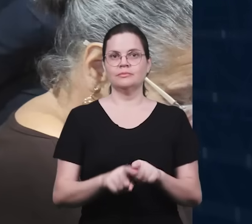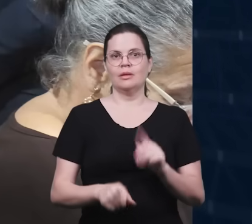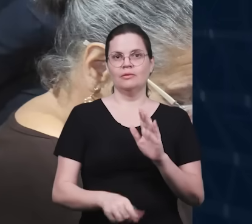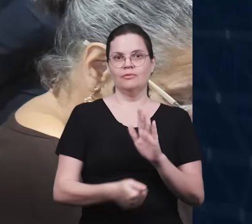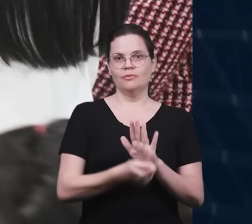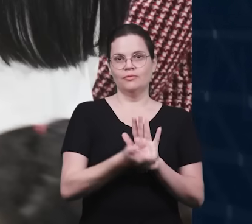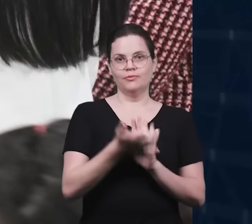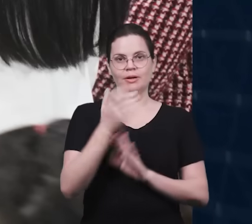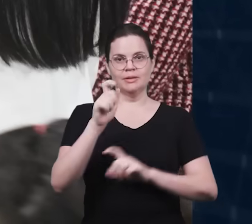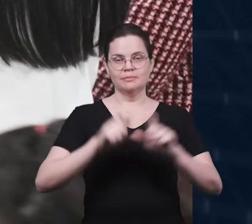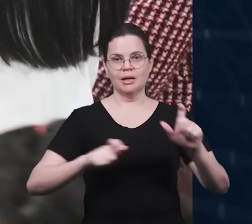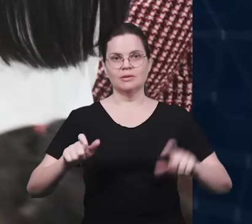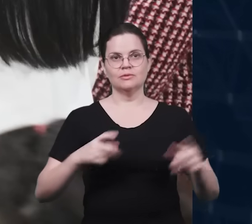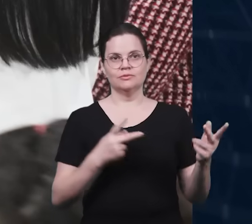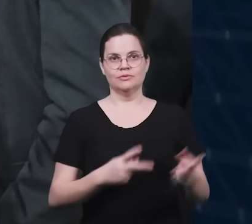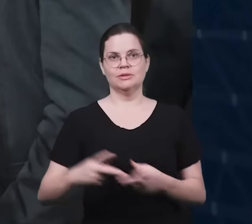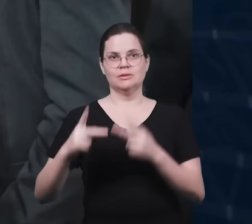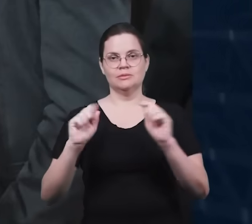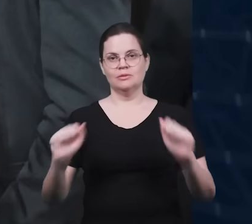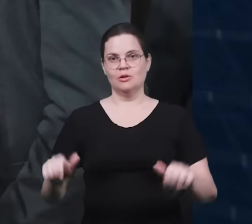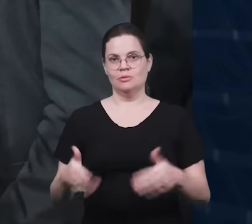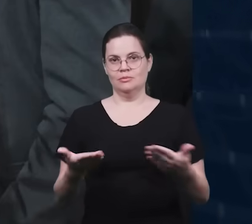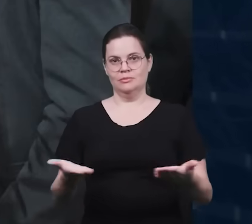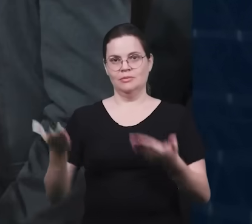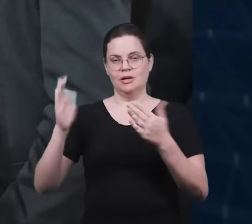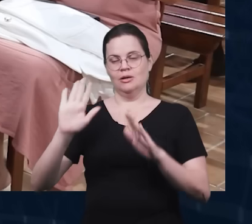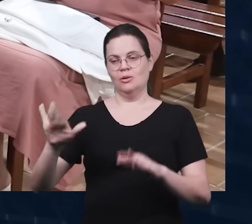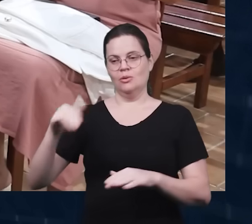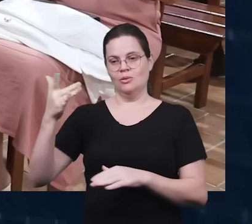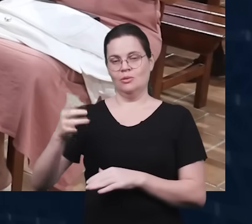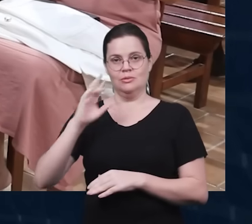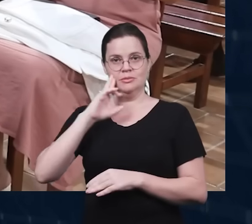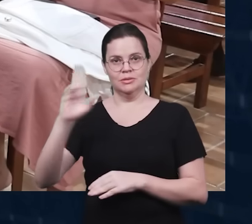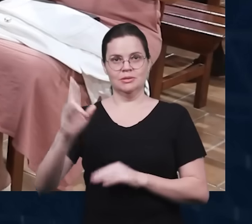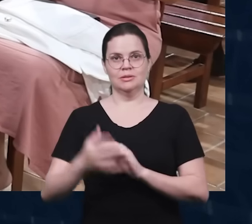muitos visitantes para a honra e a glória do nome do Senhor.